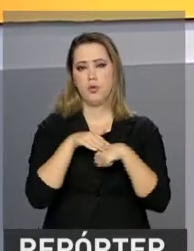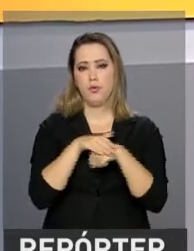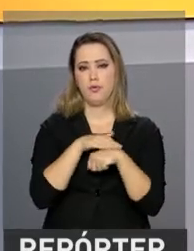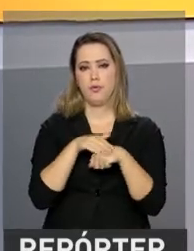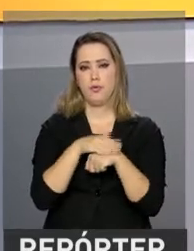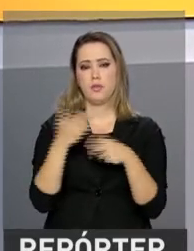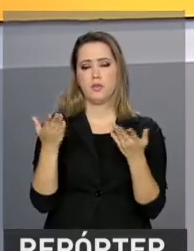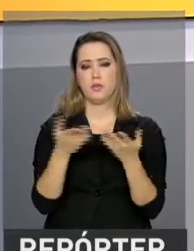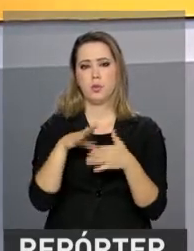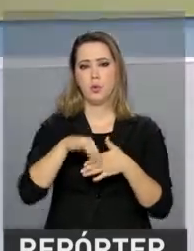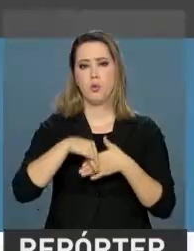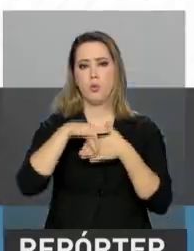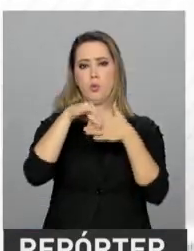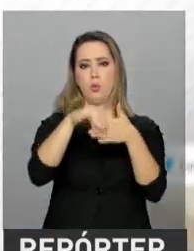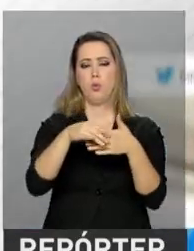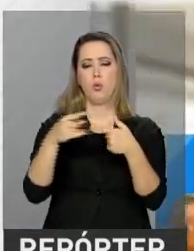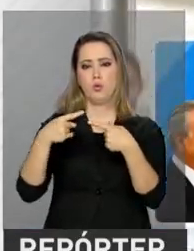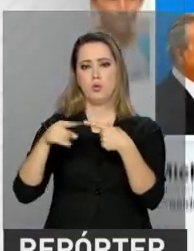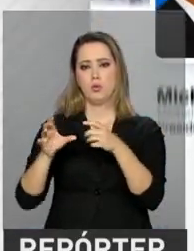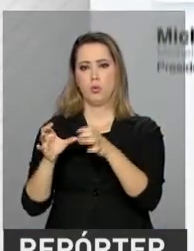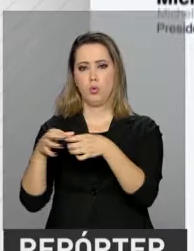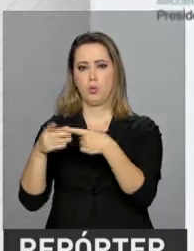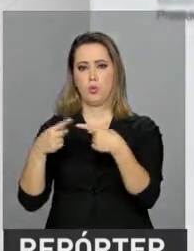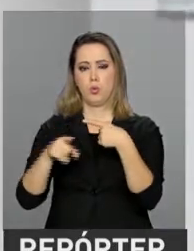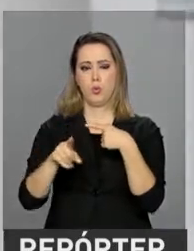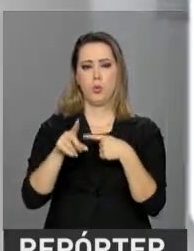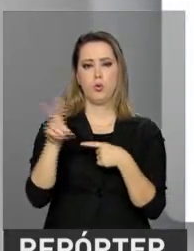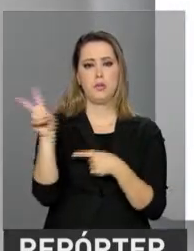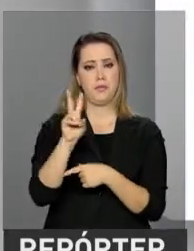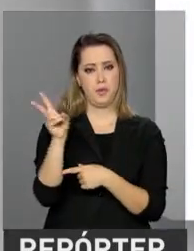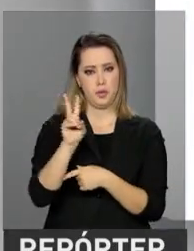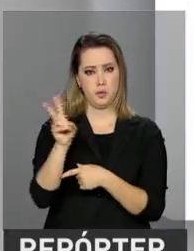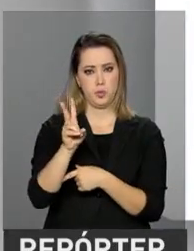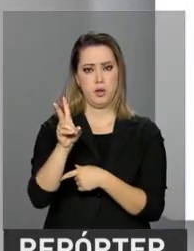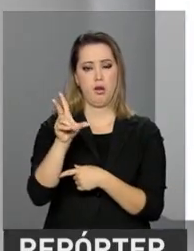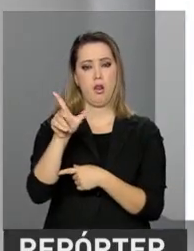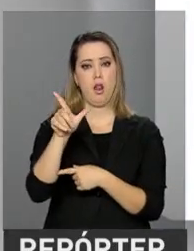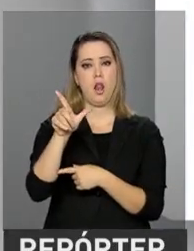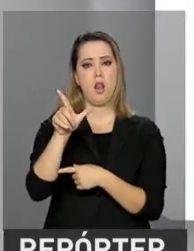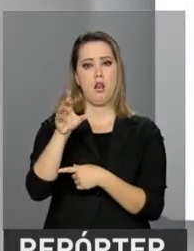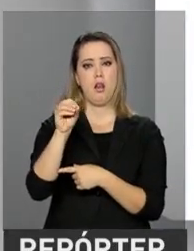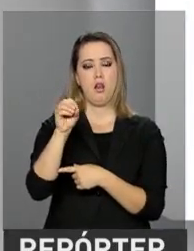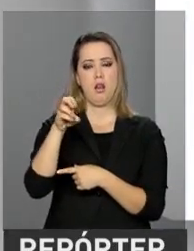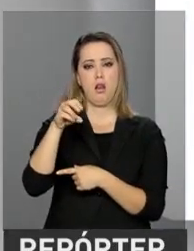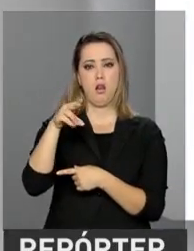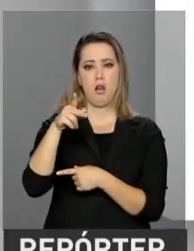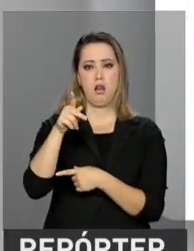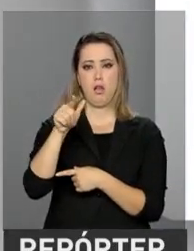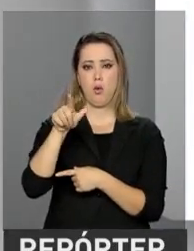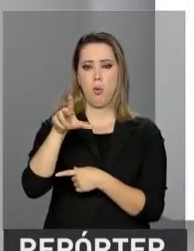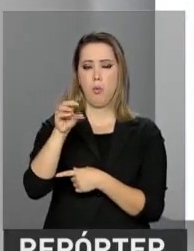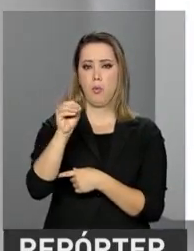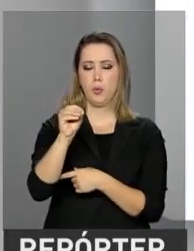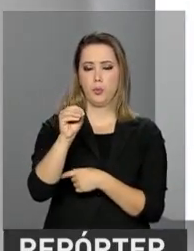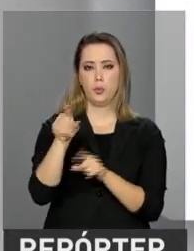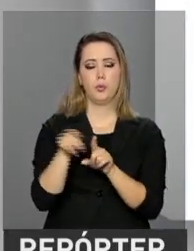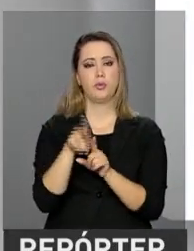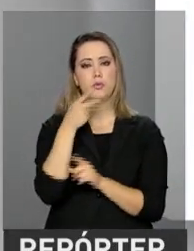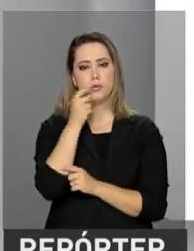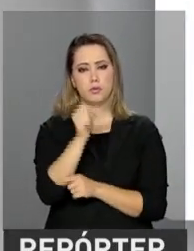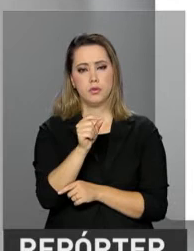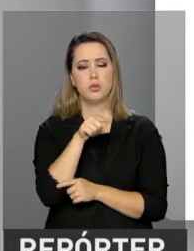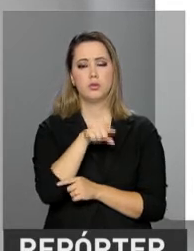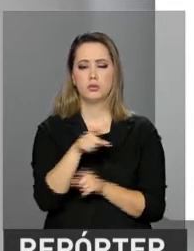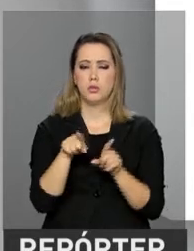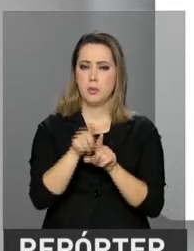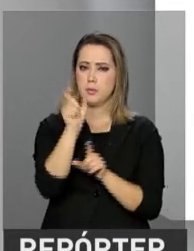com o líder oposicionista venezuelano leopoldo lópez segundo temer lopes está firme em sua luta pelo restabelecimento